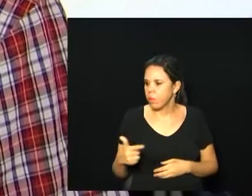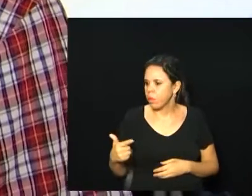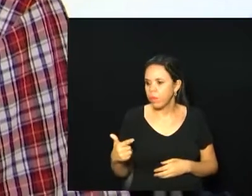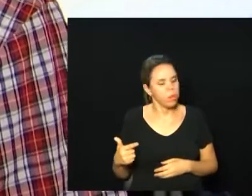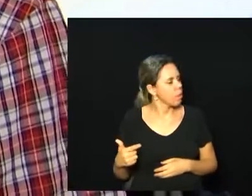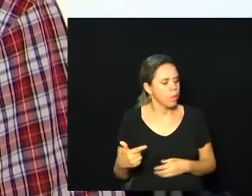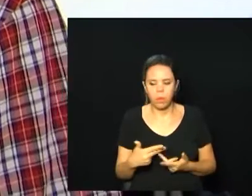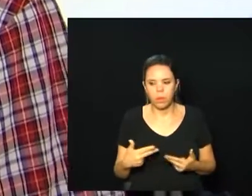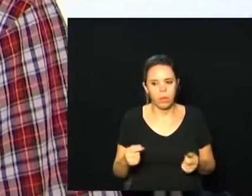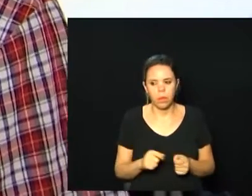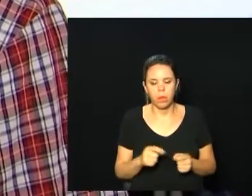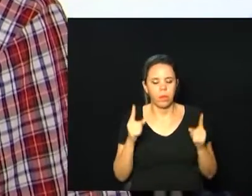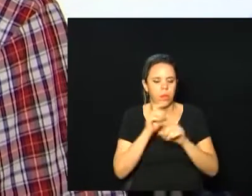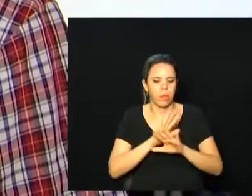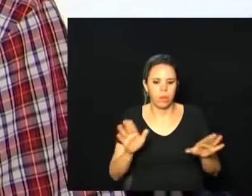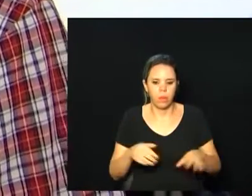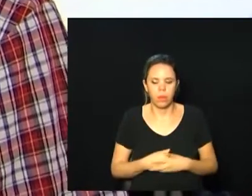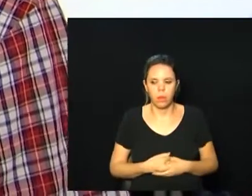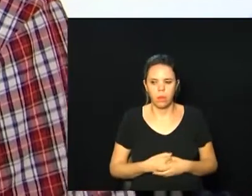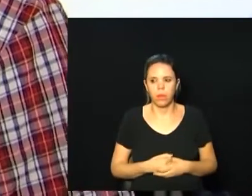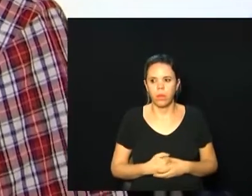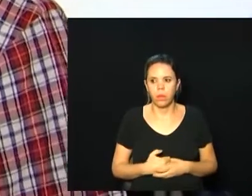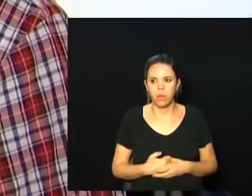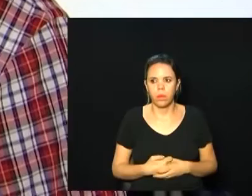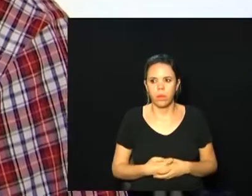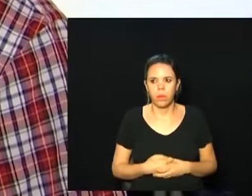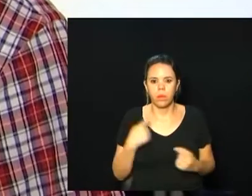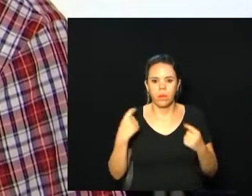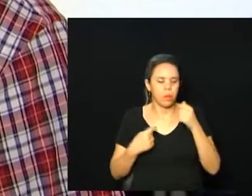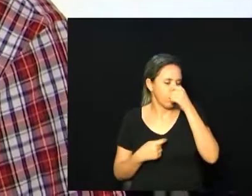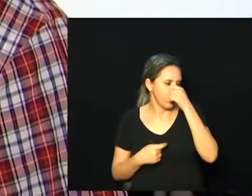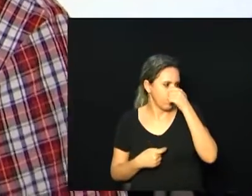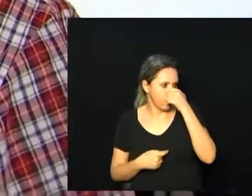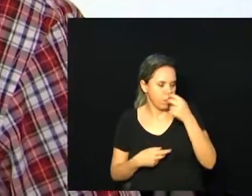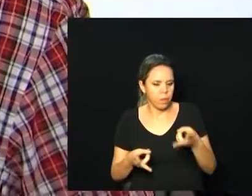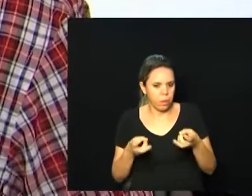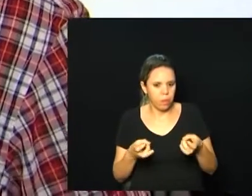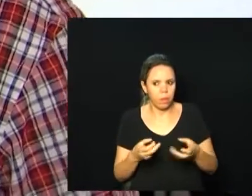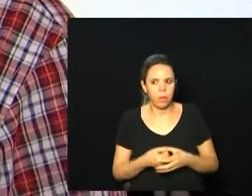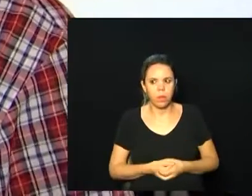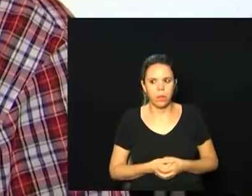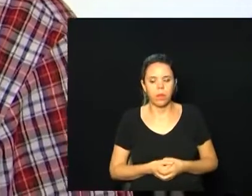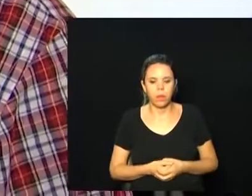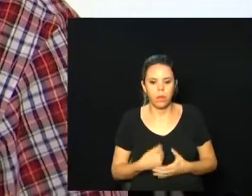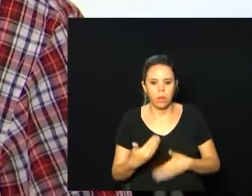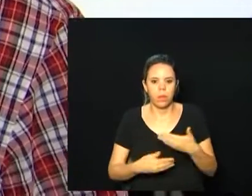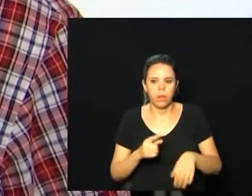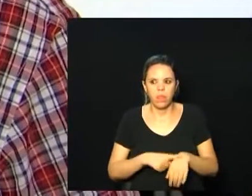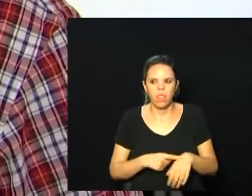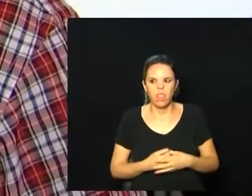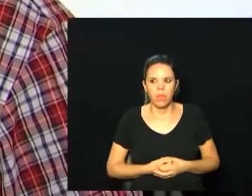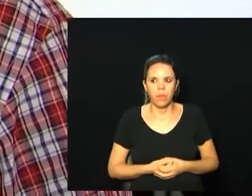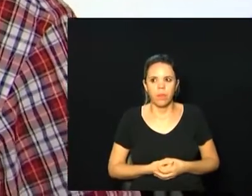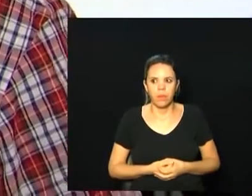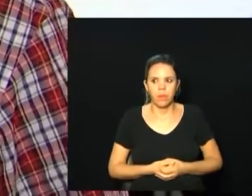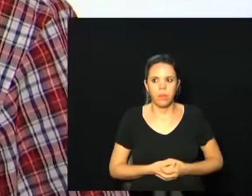uma demanda e uma dificuldade premente. Nós estamos preocupados que nós vemos que, com o passar do tempo,